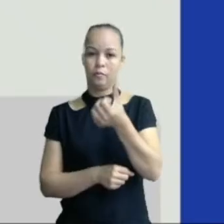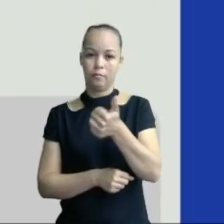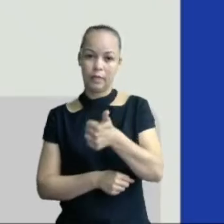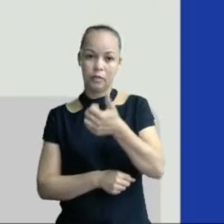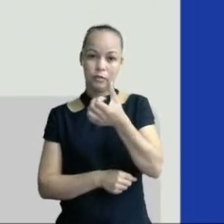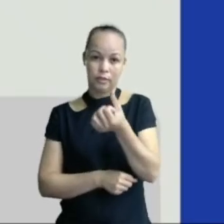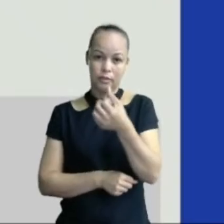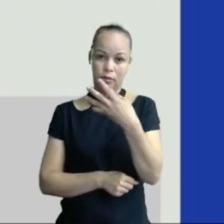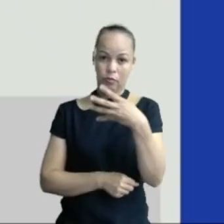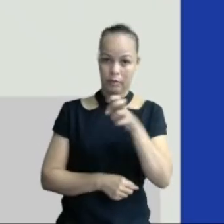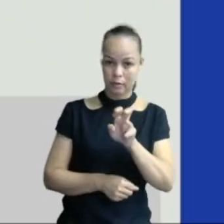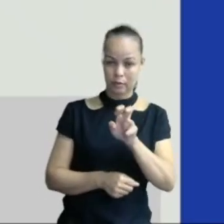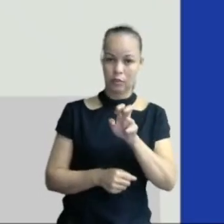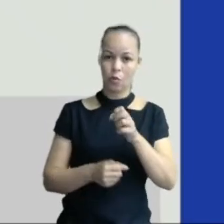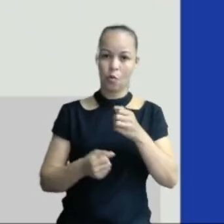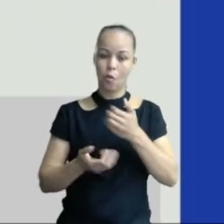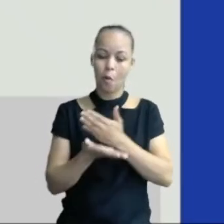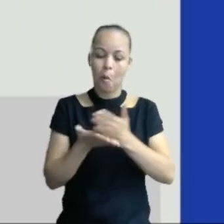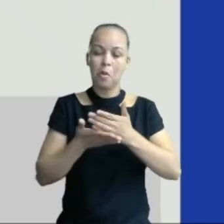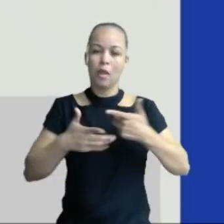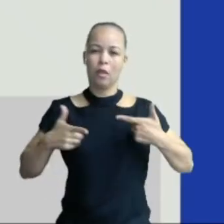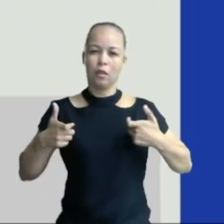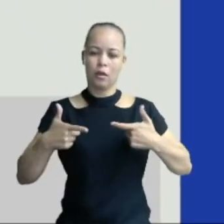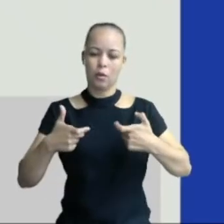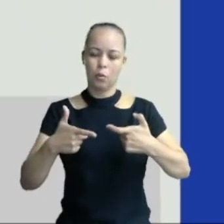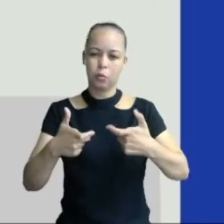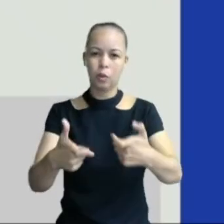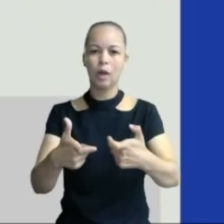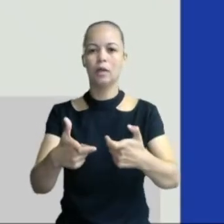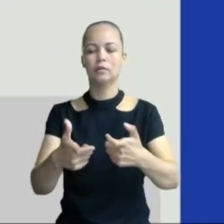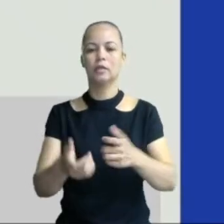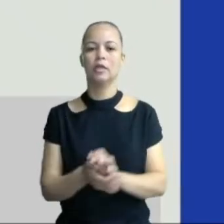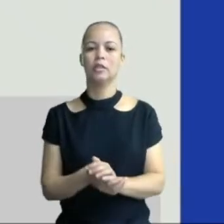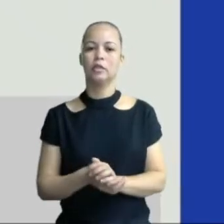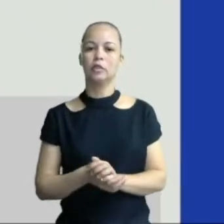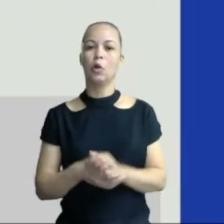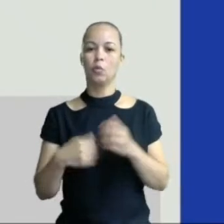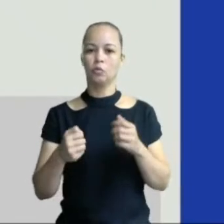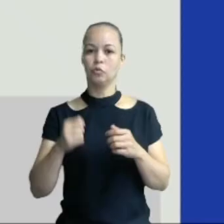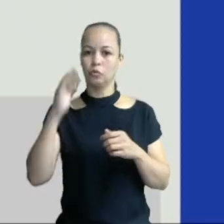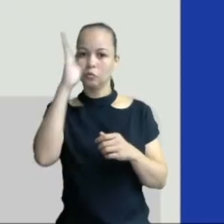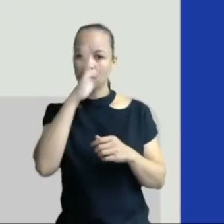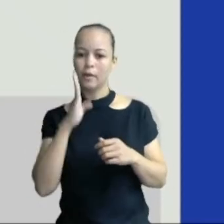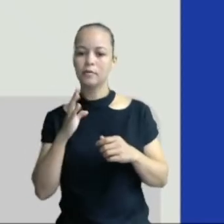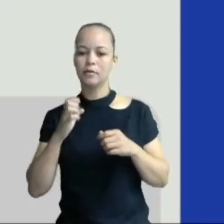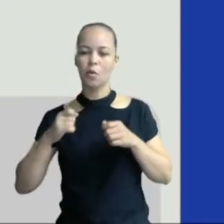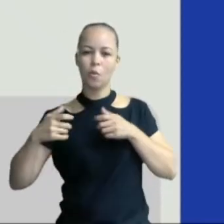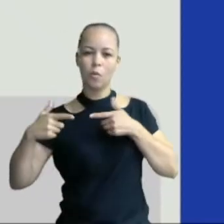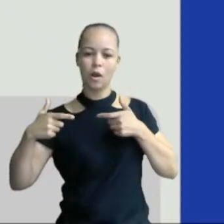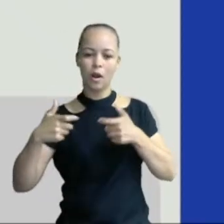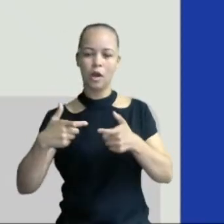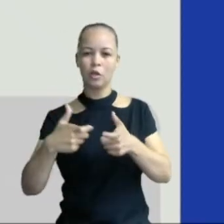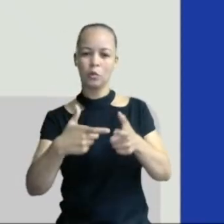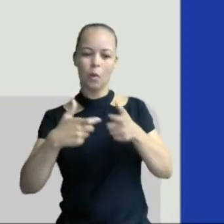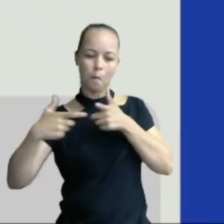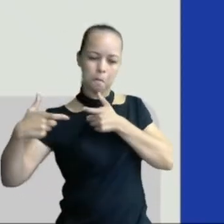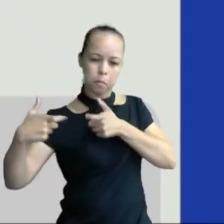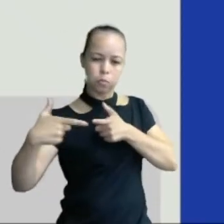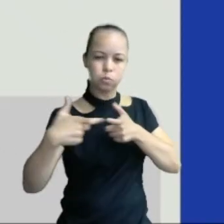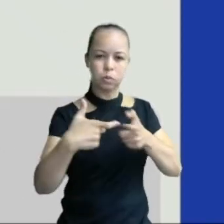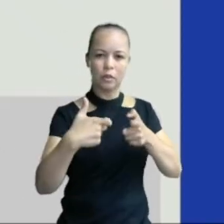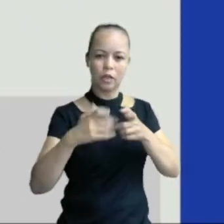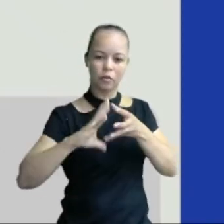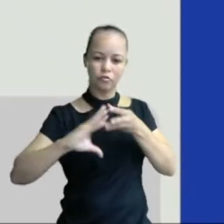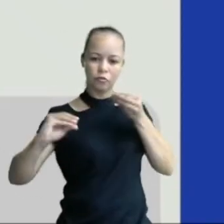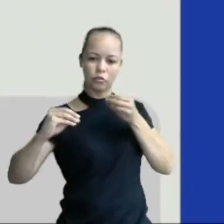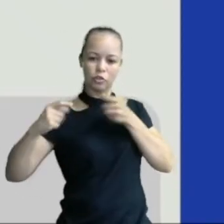batalha. Os luso-brasileiros, usando a tática de emboscadas, atacavam e recuavam, fugiam